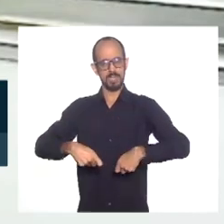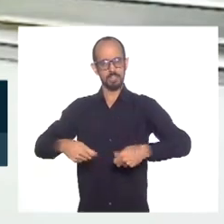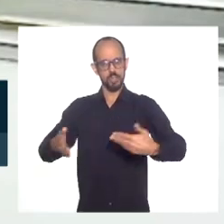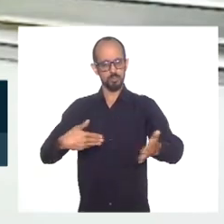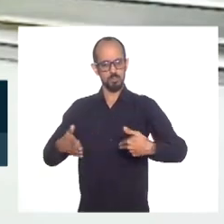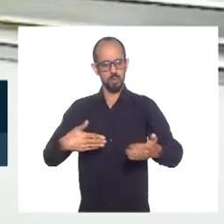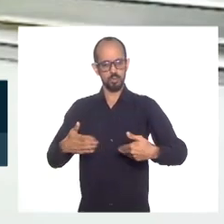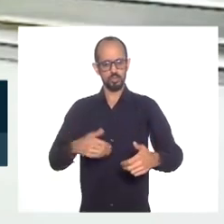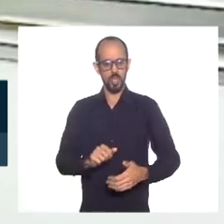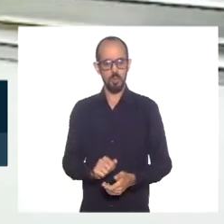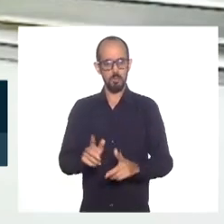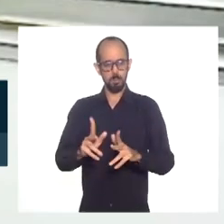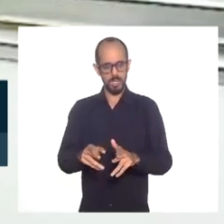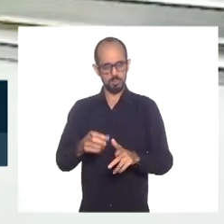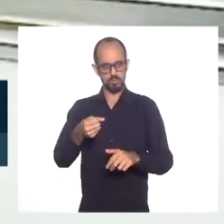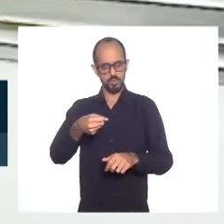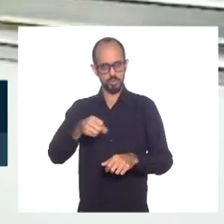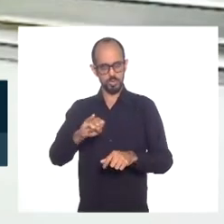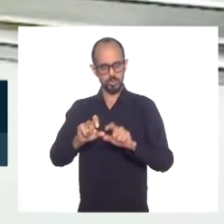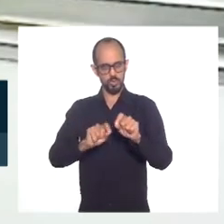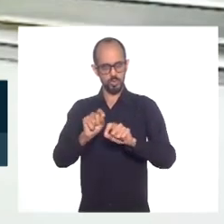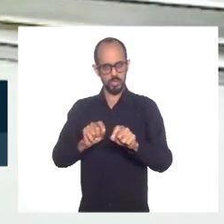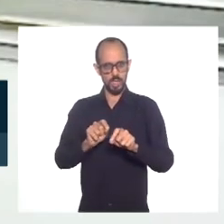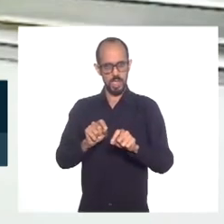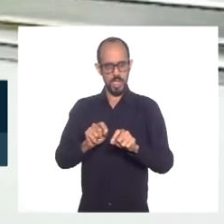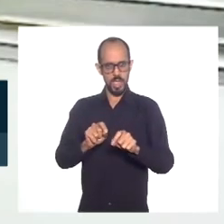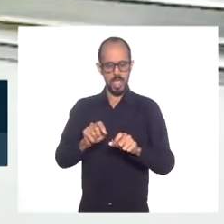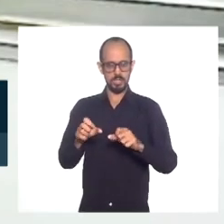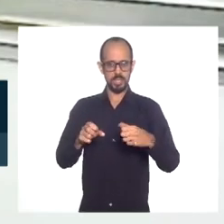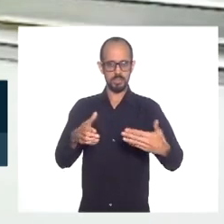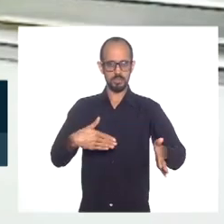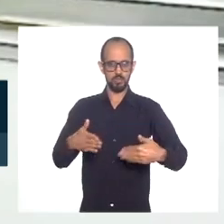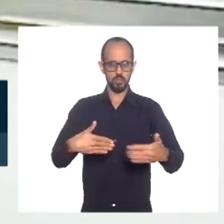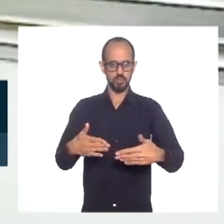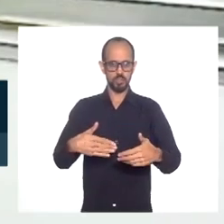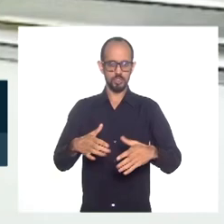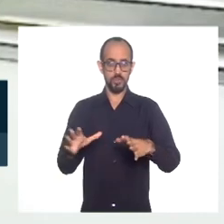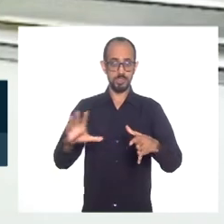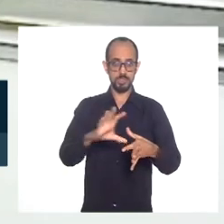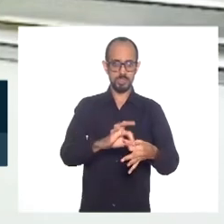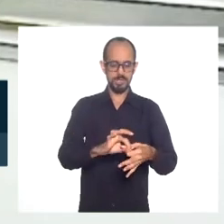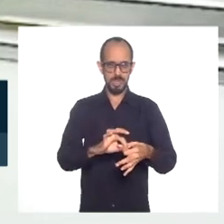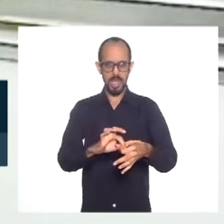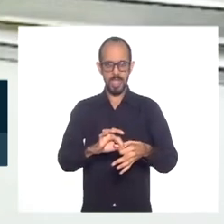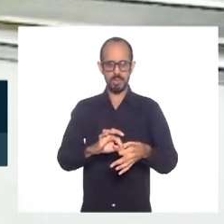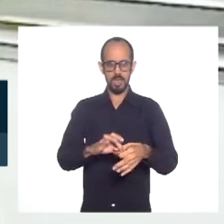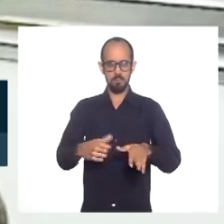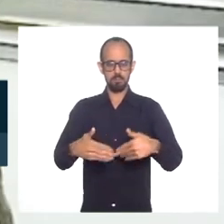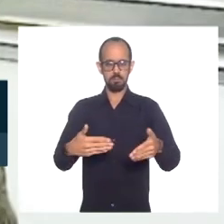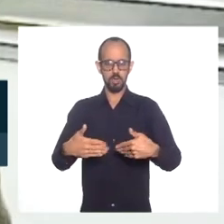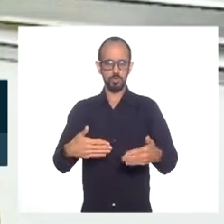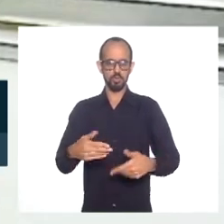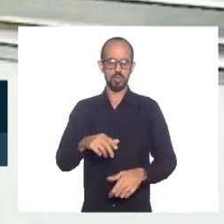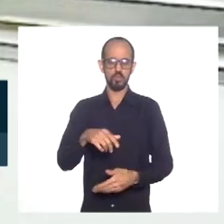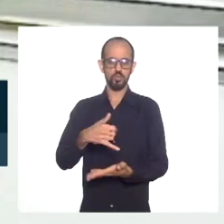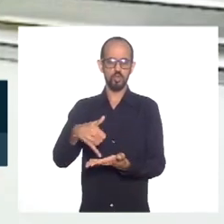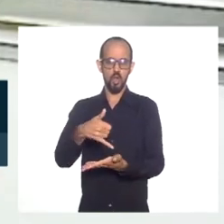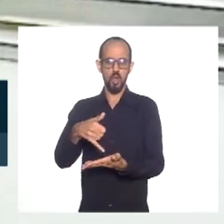essas indústrias, né, estivessem ligadas ou não ao processo produtivo de óleo e